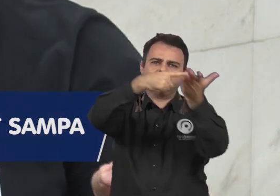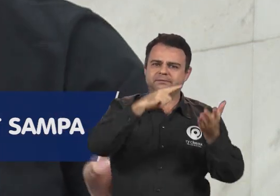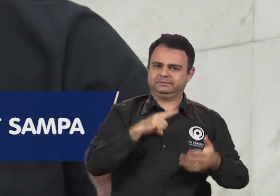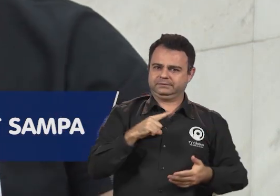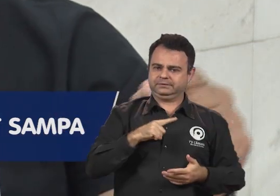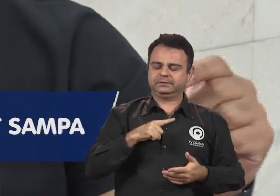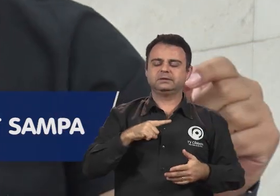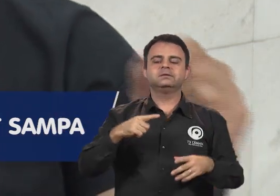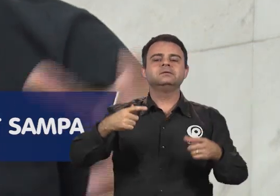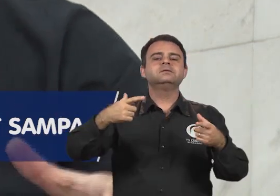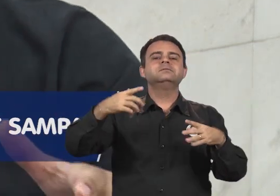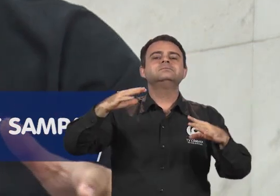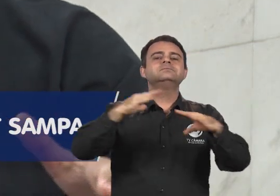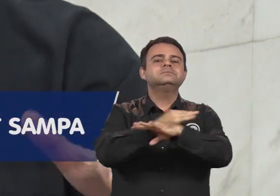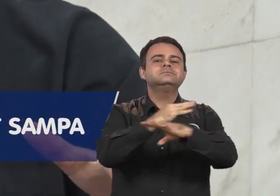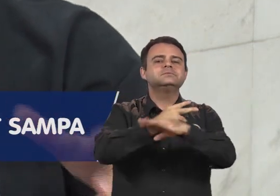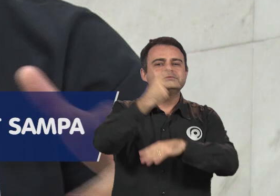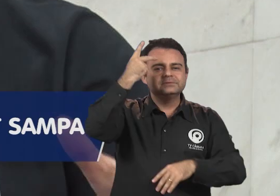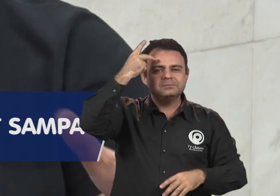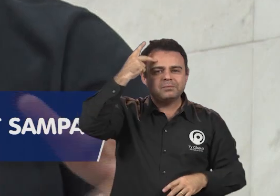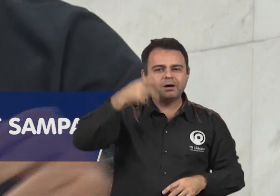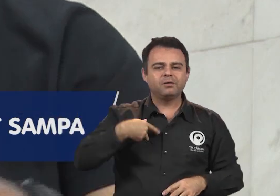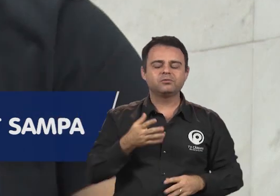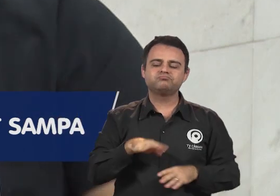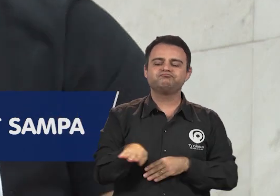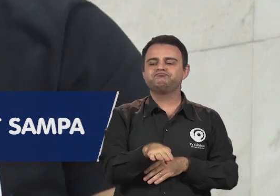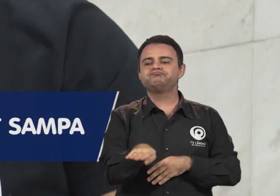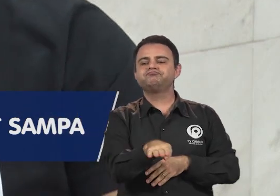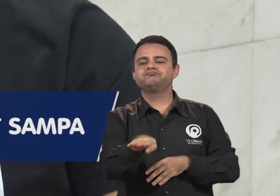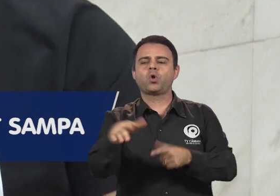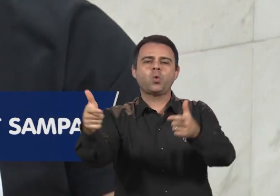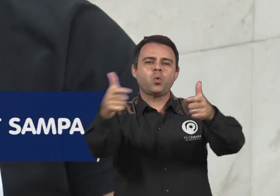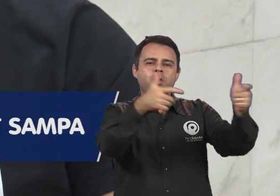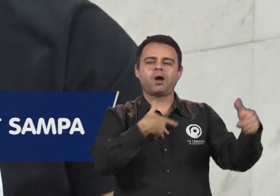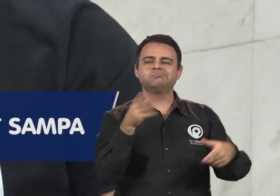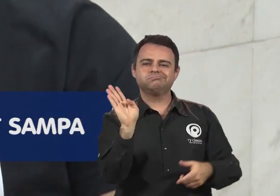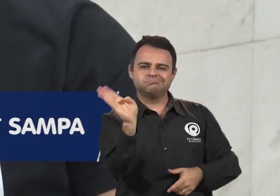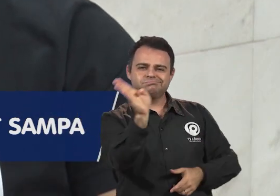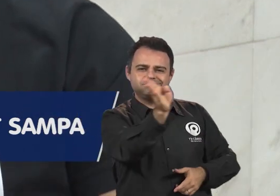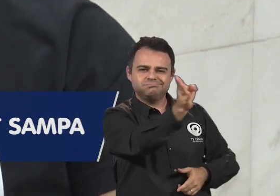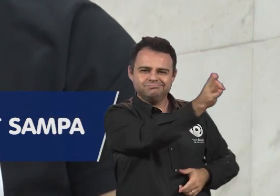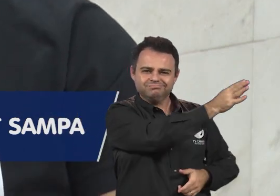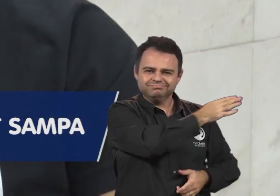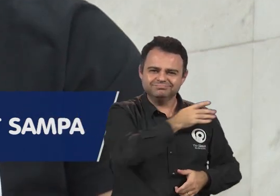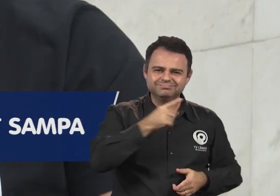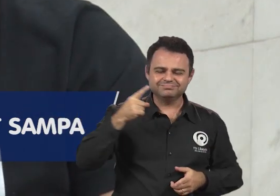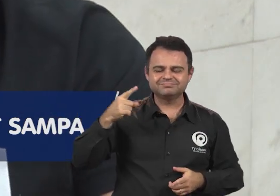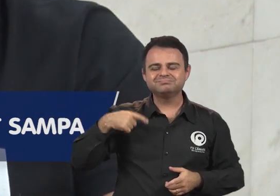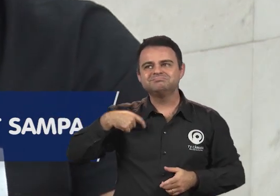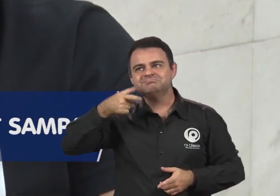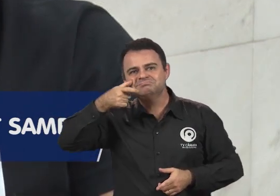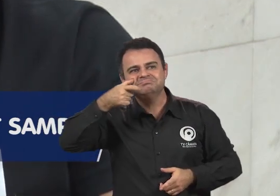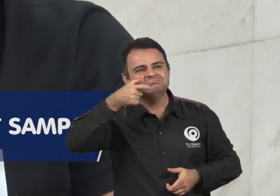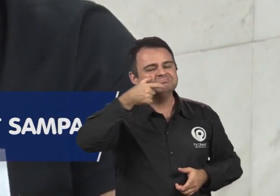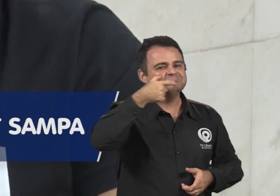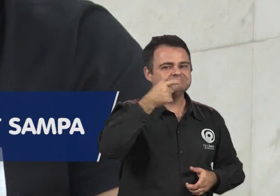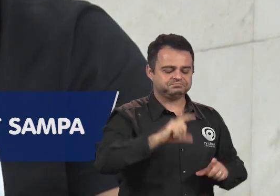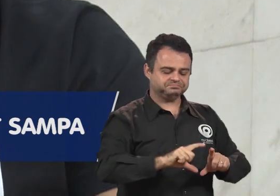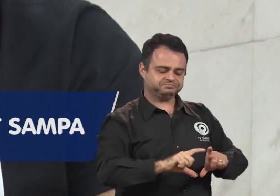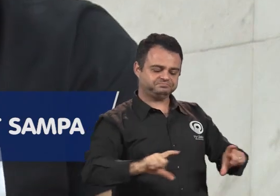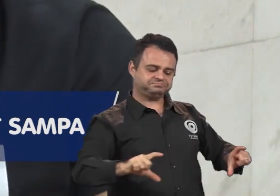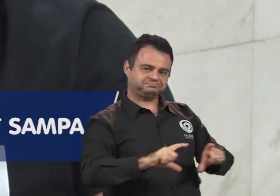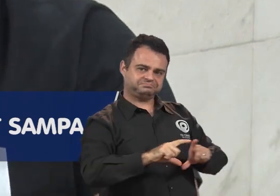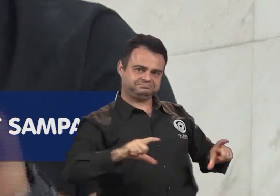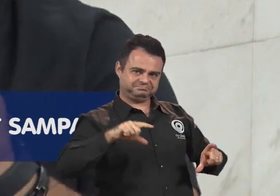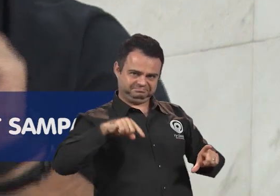São Paulo. E aí, na hora da reunião, até um ponto legal de citar, eu apresentei a minha placa. Falei, pesquisa a minha